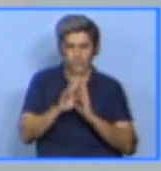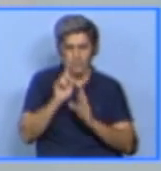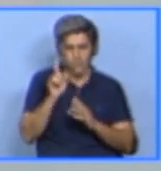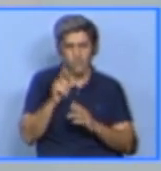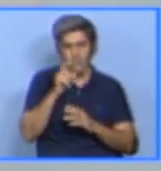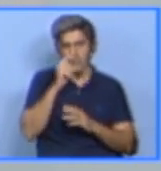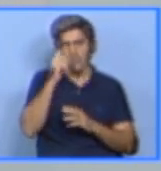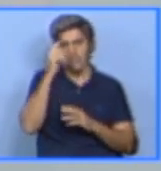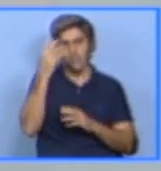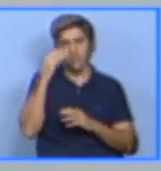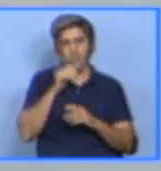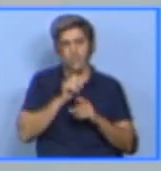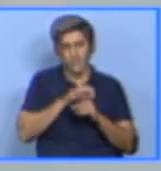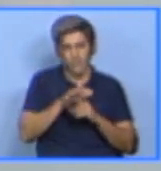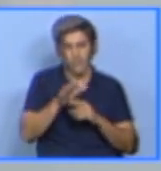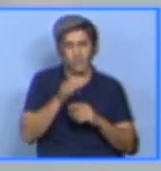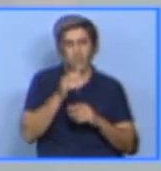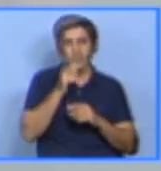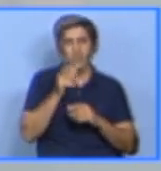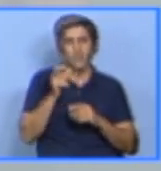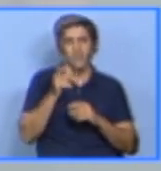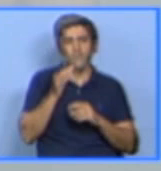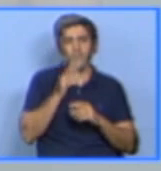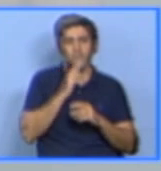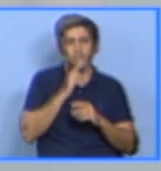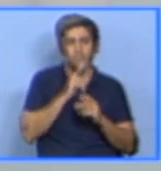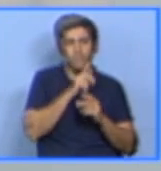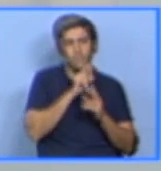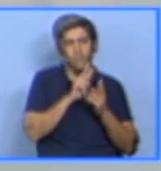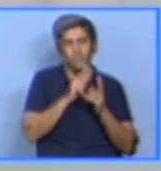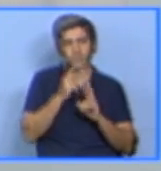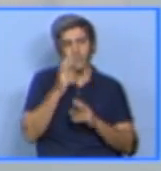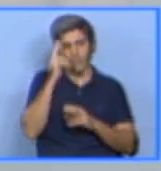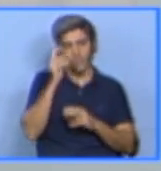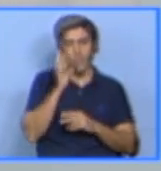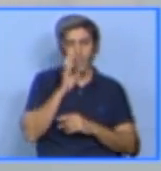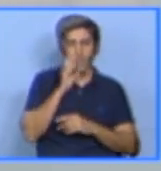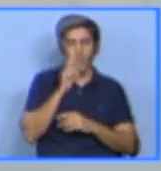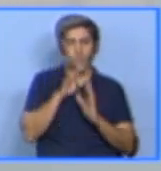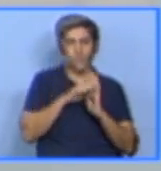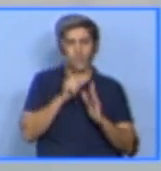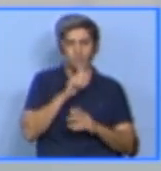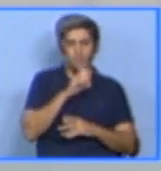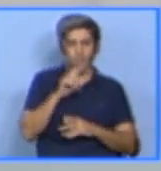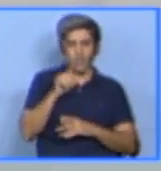essa profecia da mensagem de Fátima, da conversão da Rússia. Mais logo, o programa Eclésia chega até si